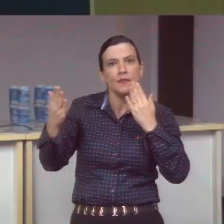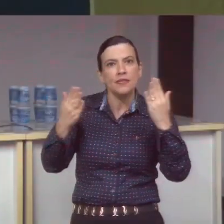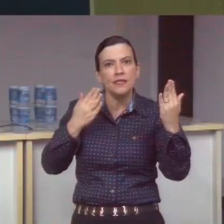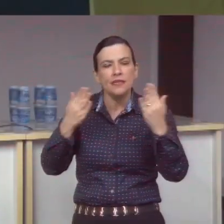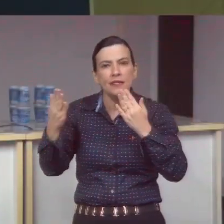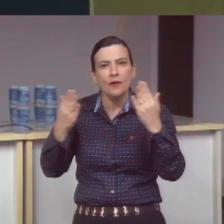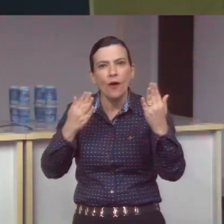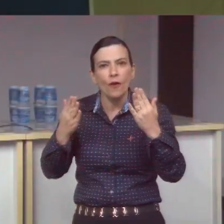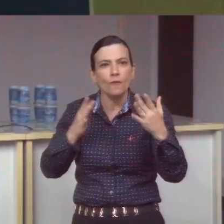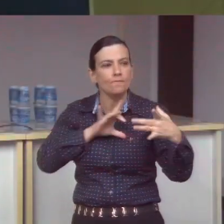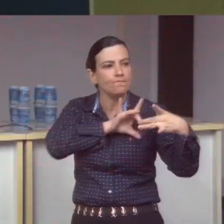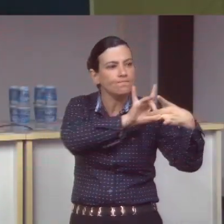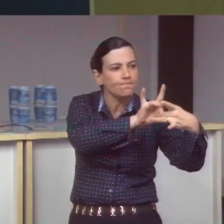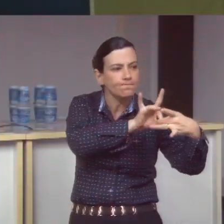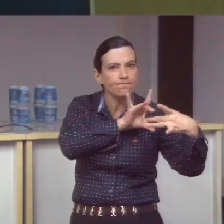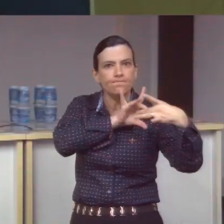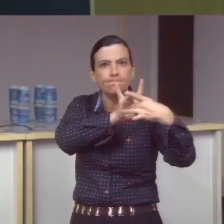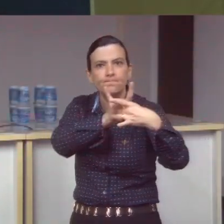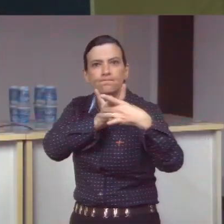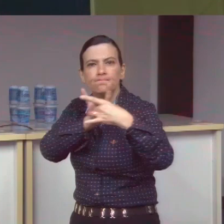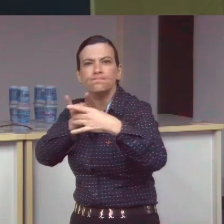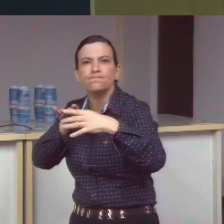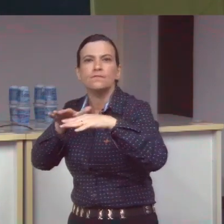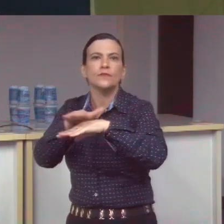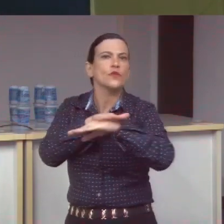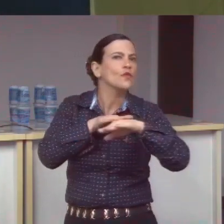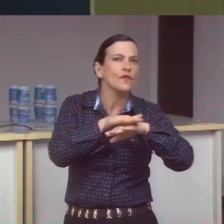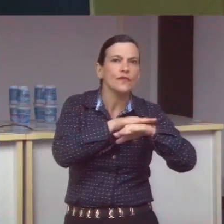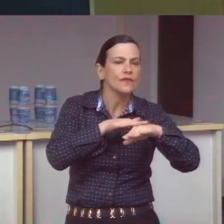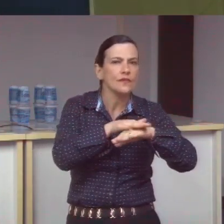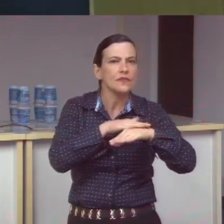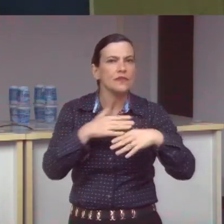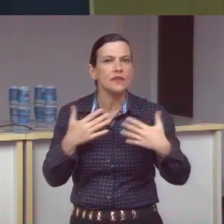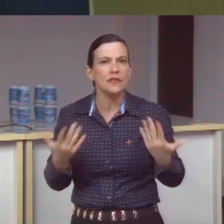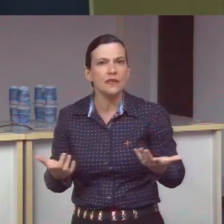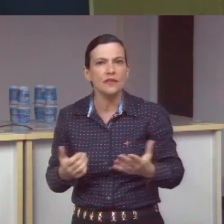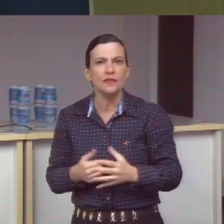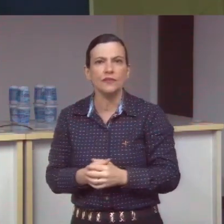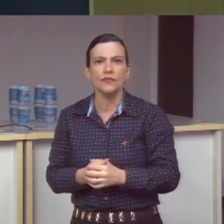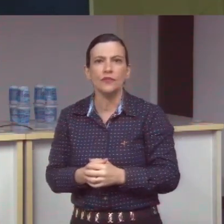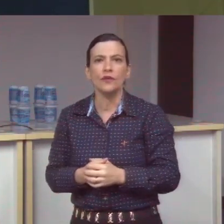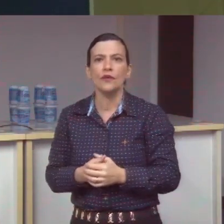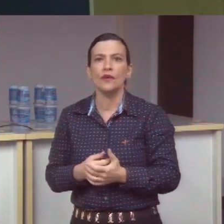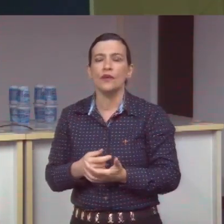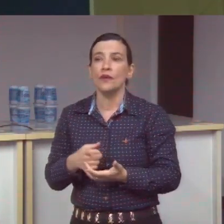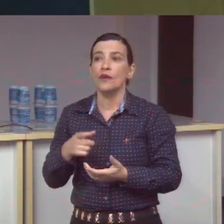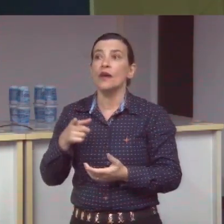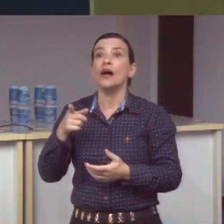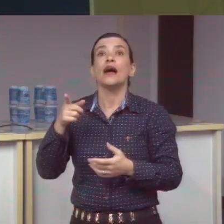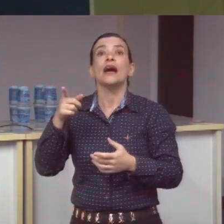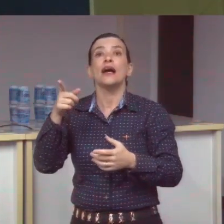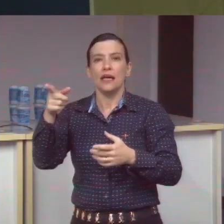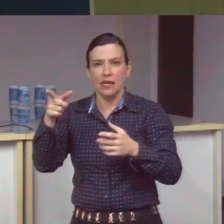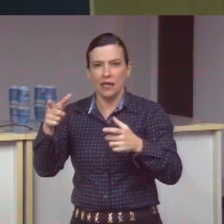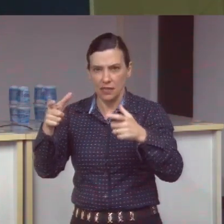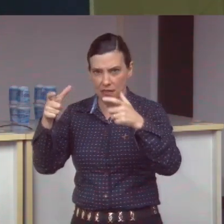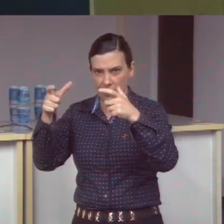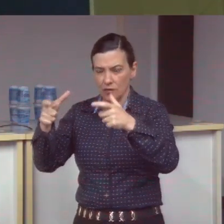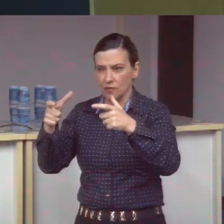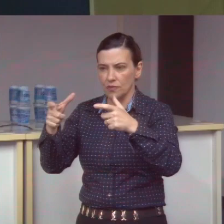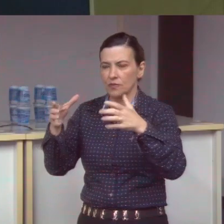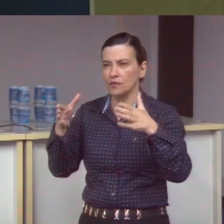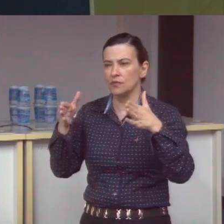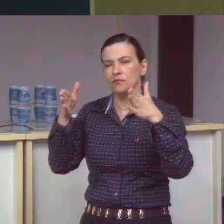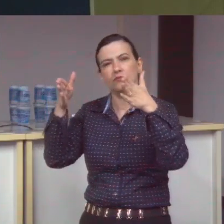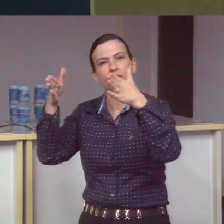redes. Né? Porque se uma hora podemos sair, esta hora será